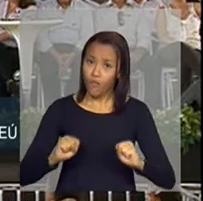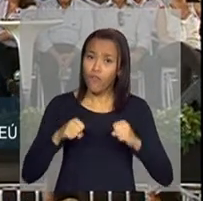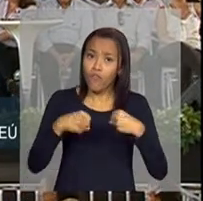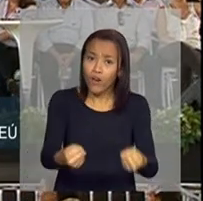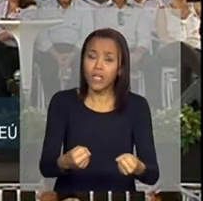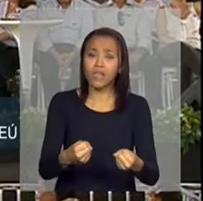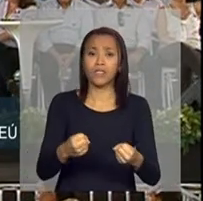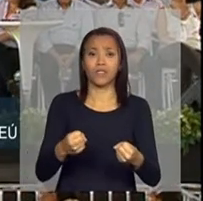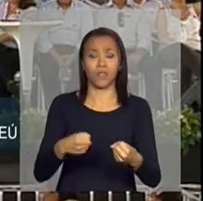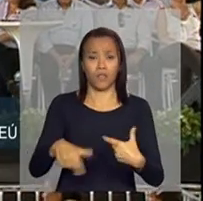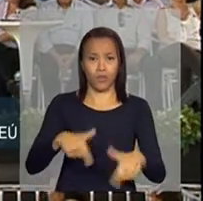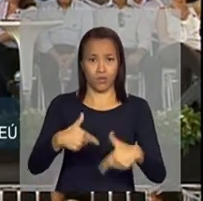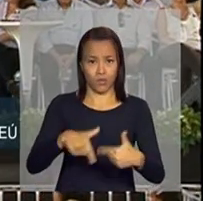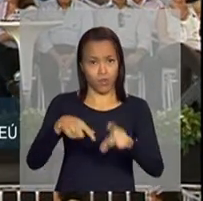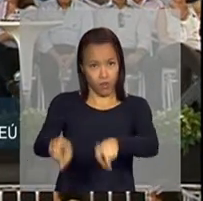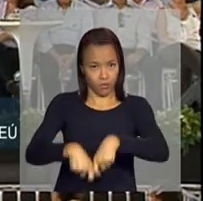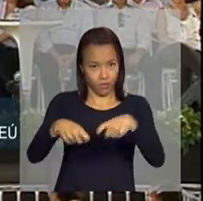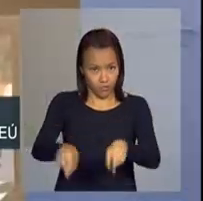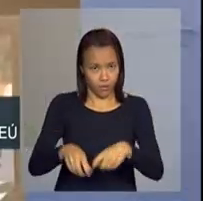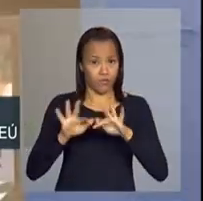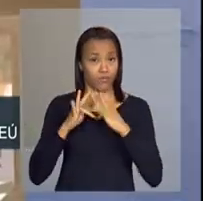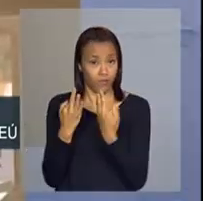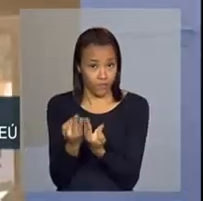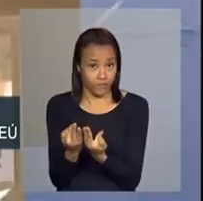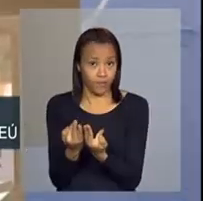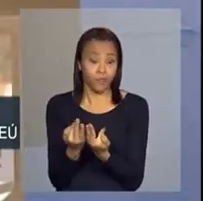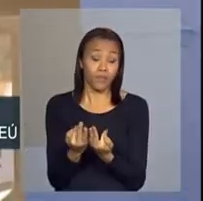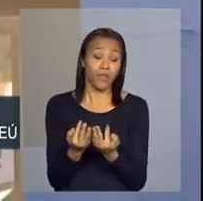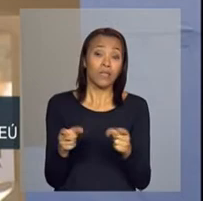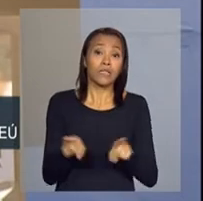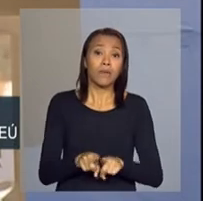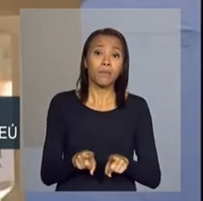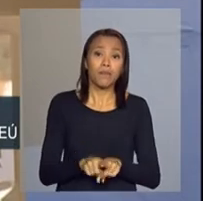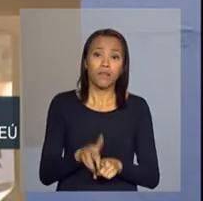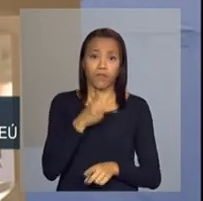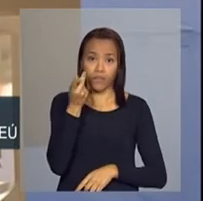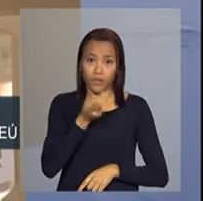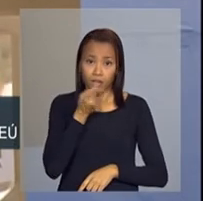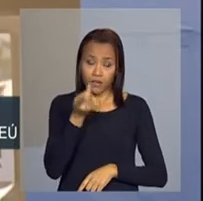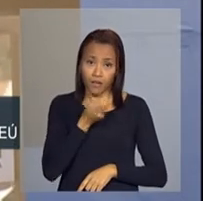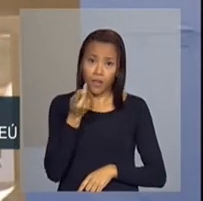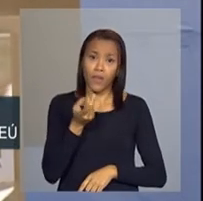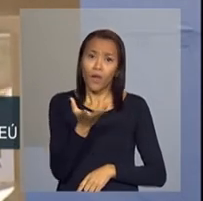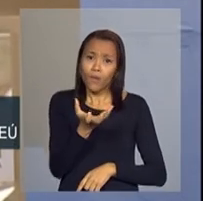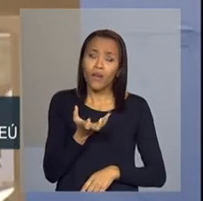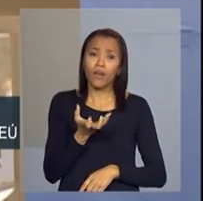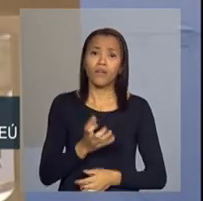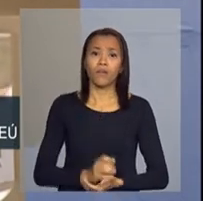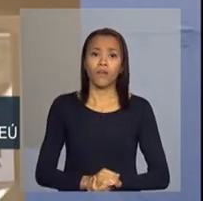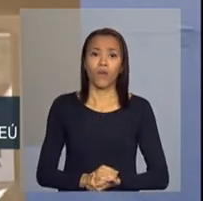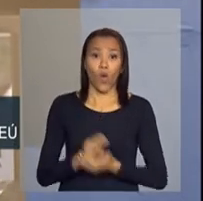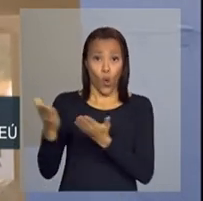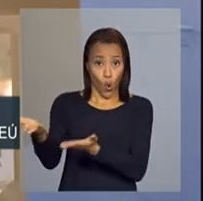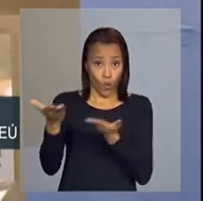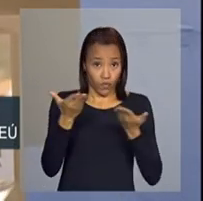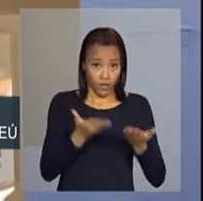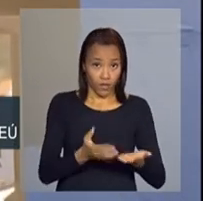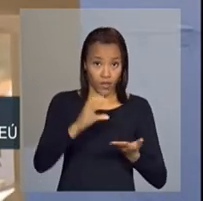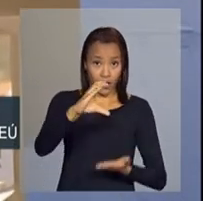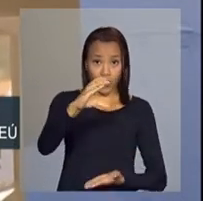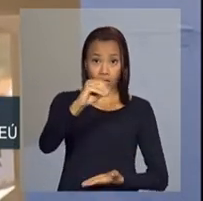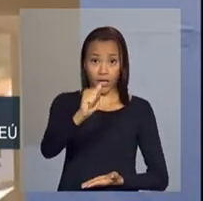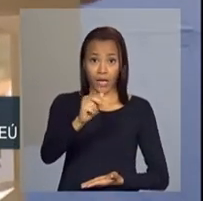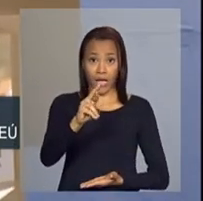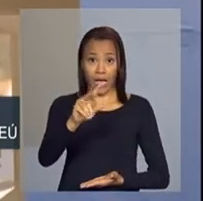agricultura familiar. Por fim, presidenta, dizer que, e queria convidar aqui o companheiro Carlos Veras,